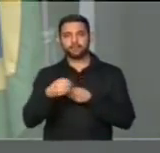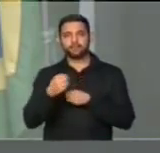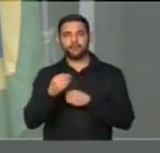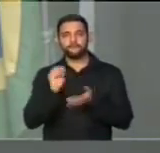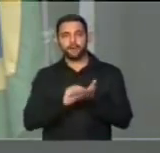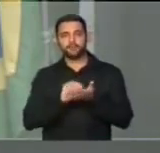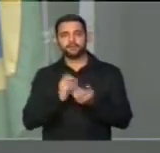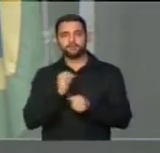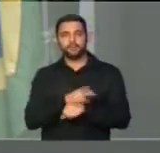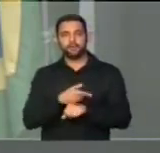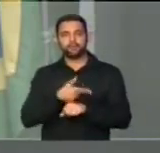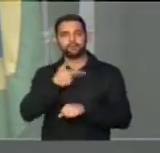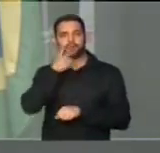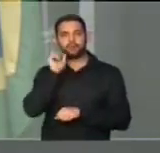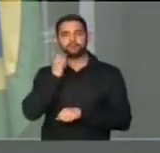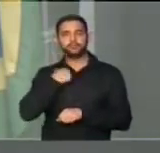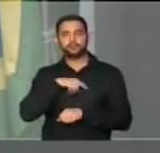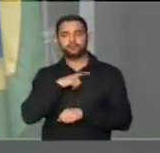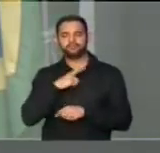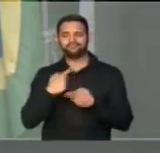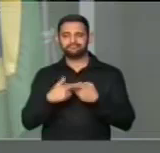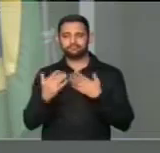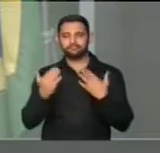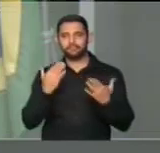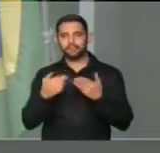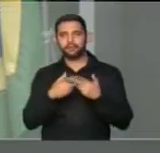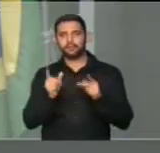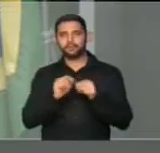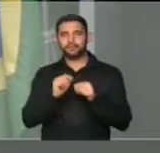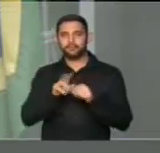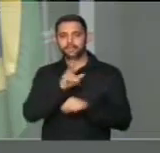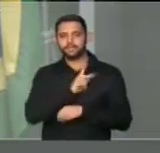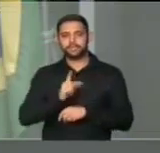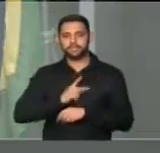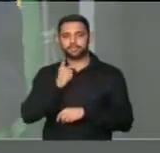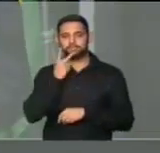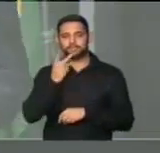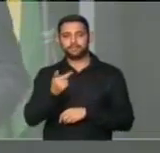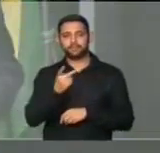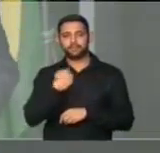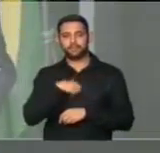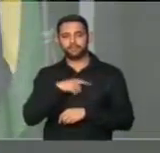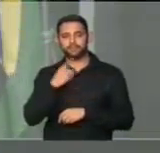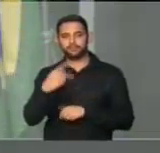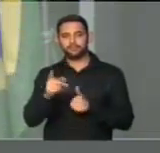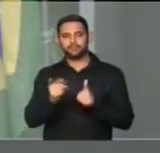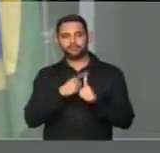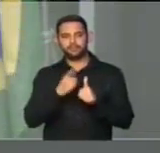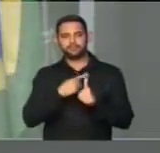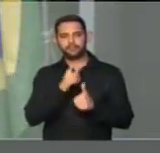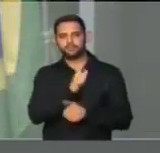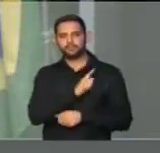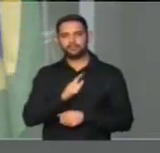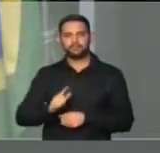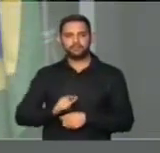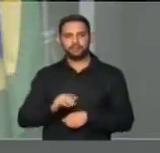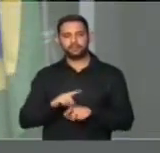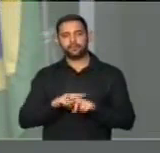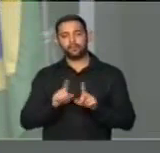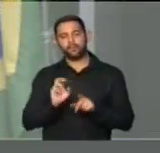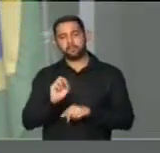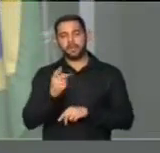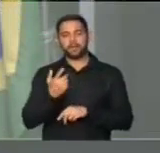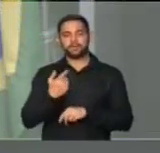ontem. Provavelmente o desemprego de ontem, que a presidente Dilma dizia, era o seu primeiro governo. Ou